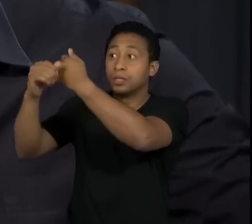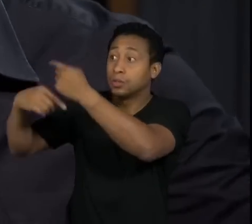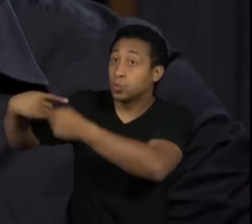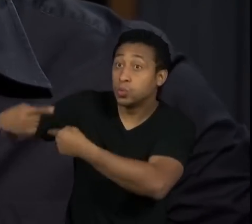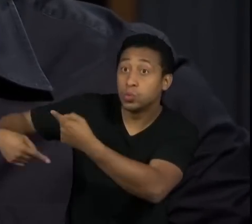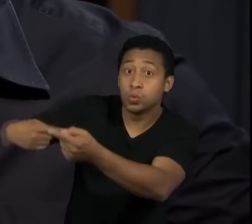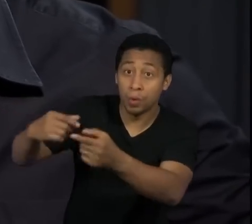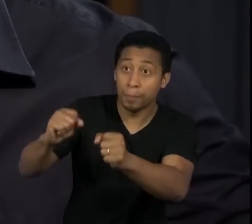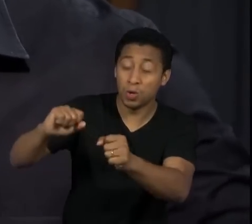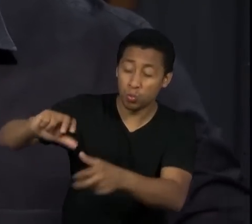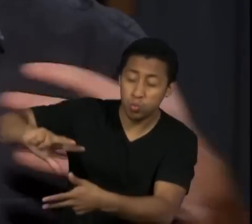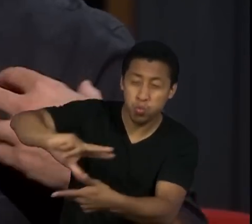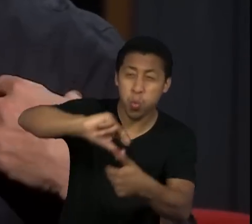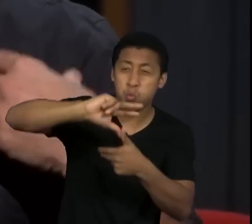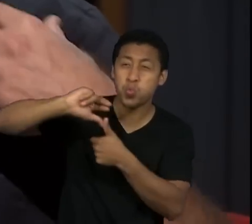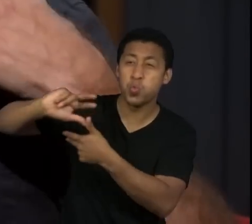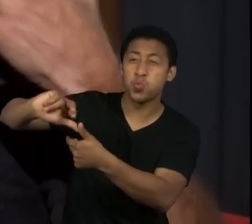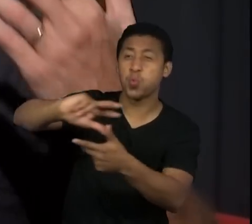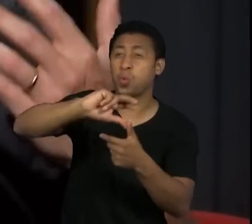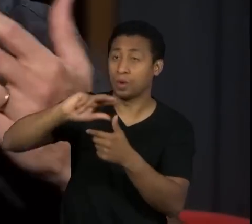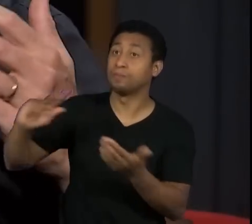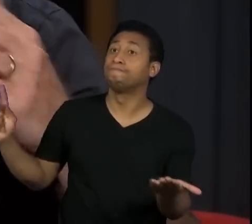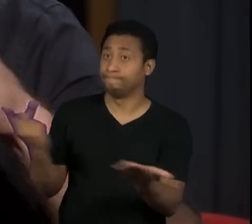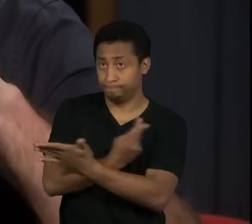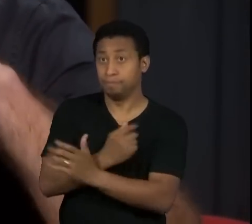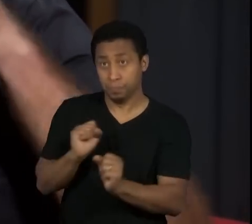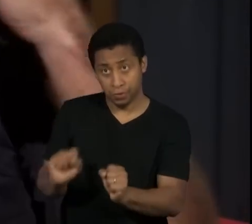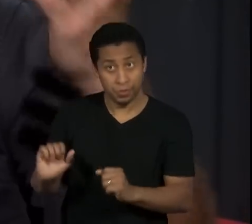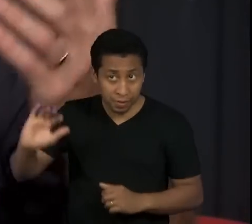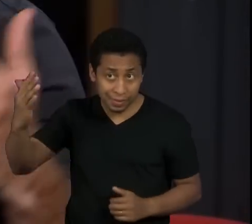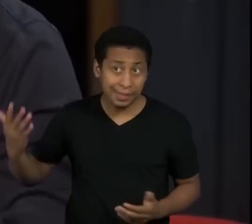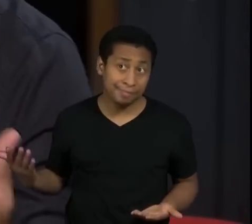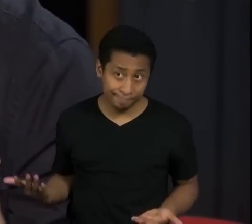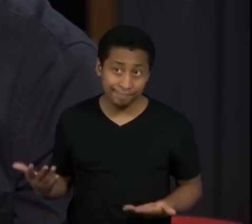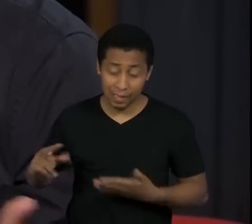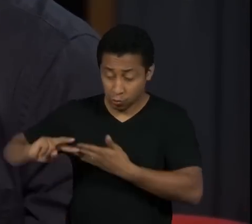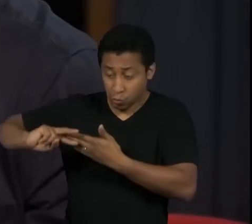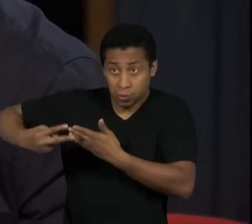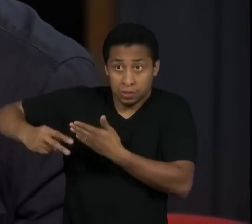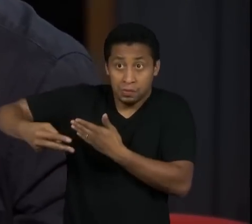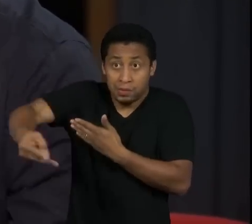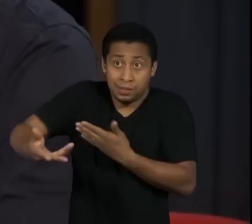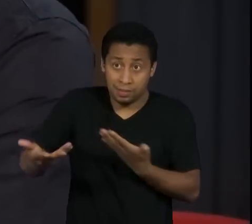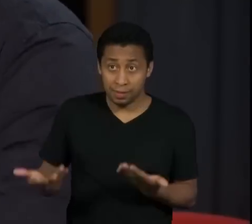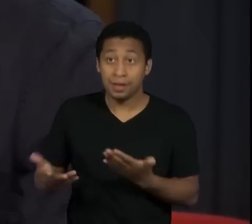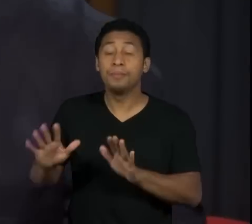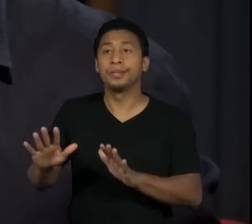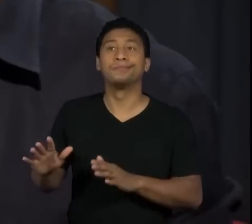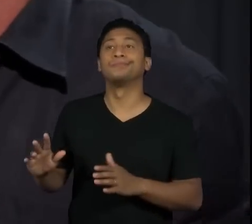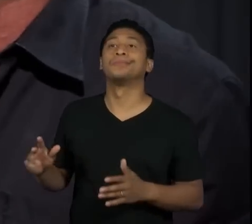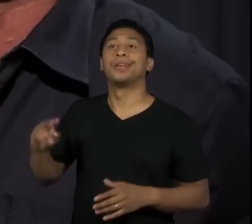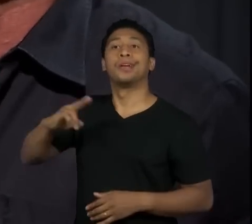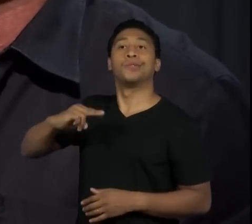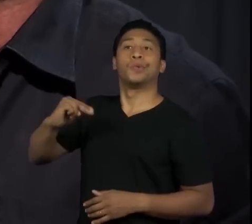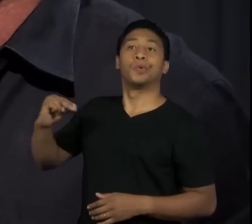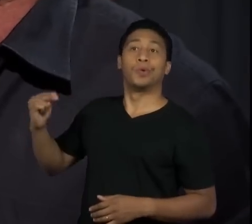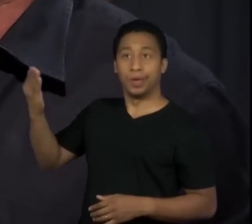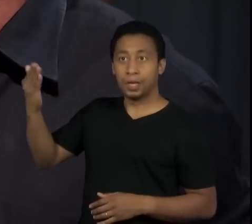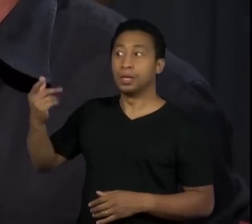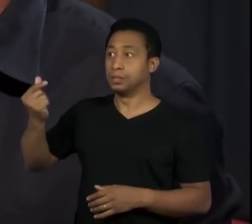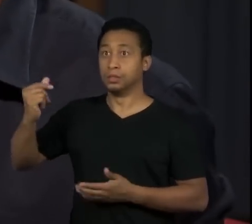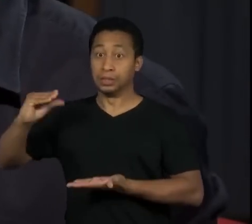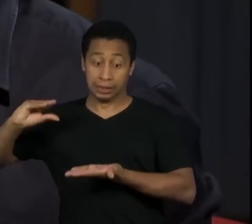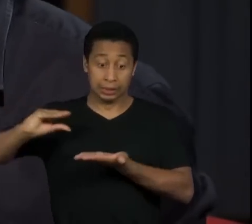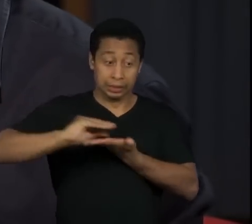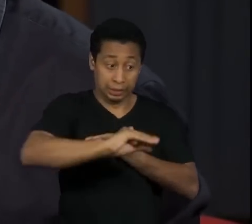gente cuida disso e tem, obviamente, os efeitos colaterais que são todos benéficos. A Noruega passa a investir dinheiro.